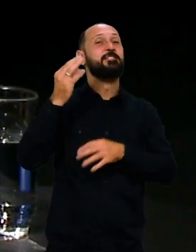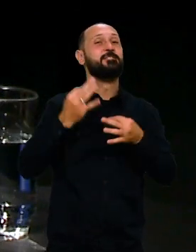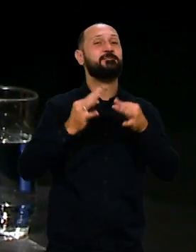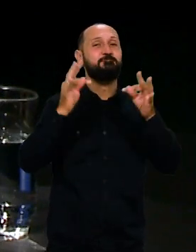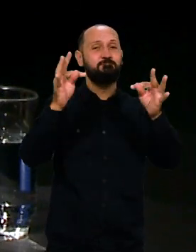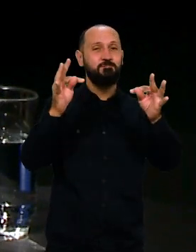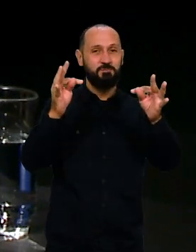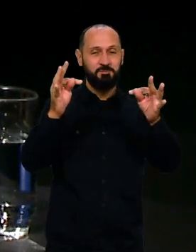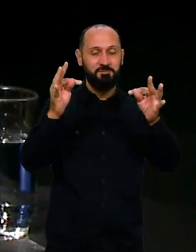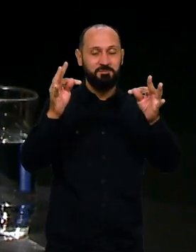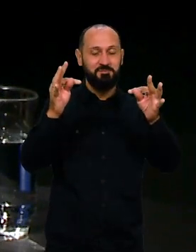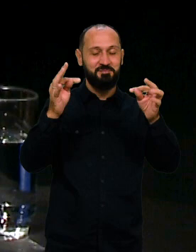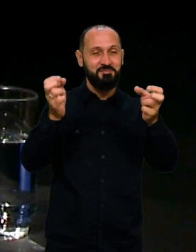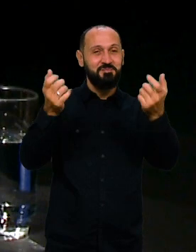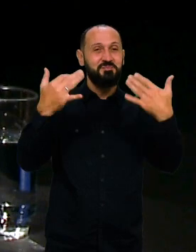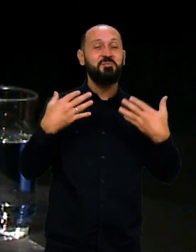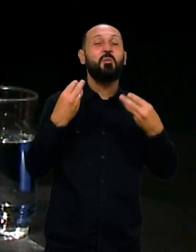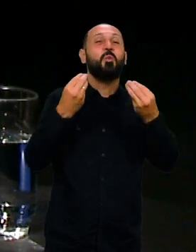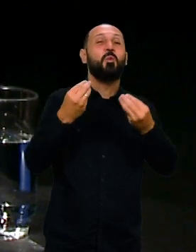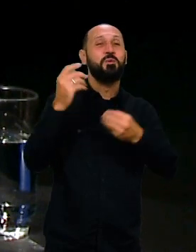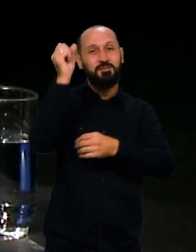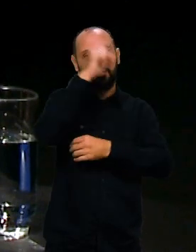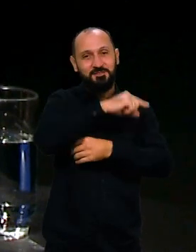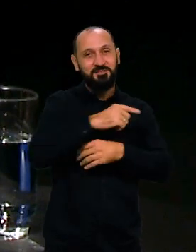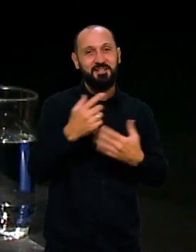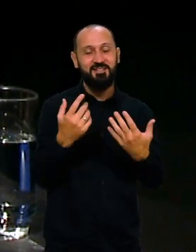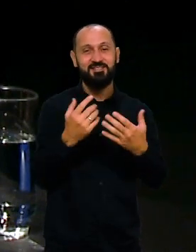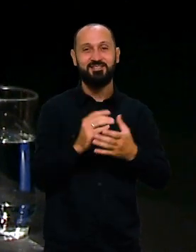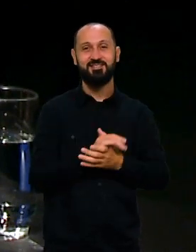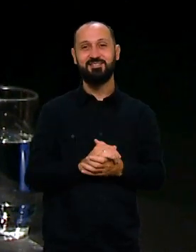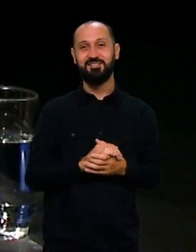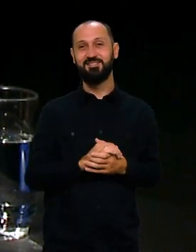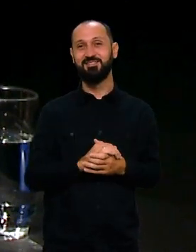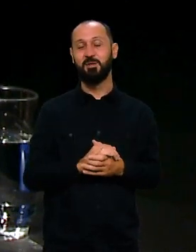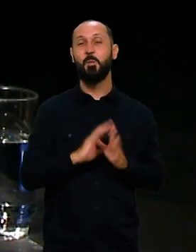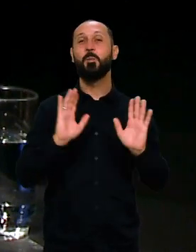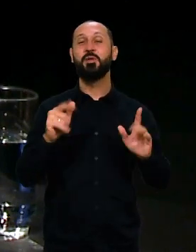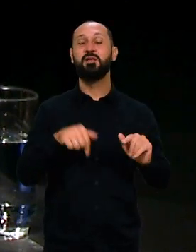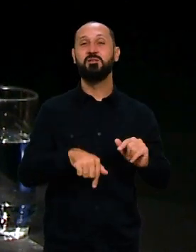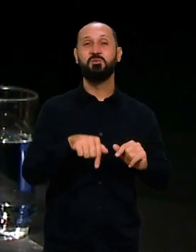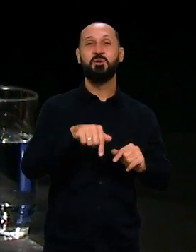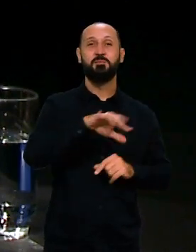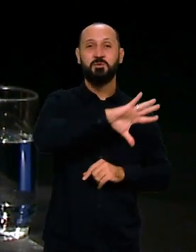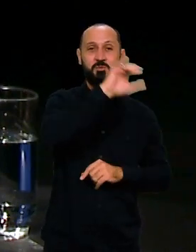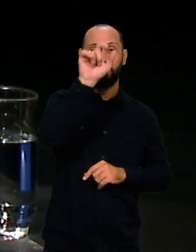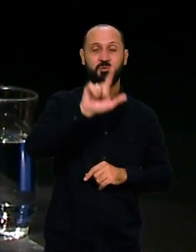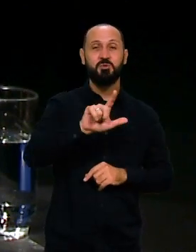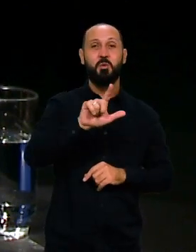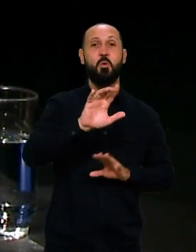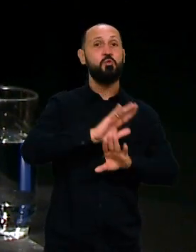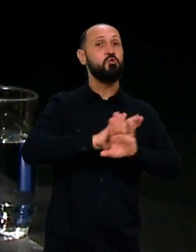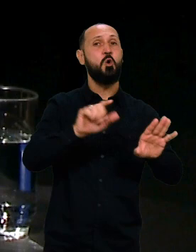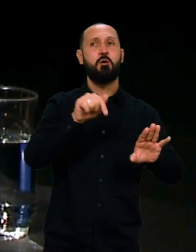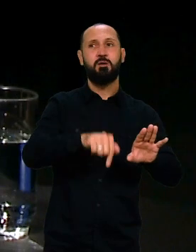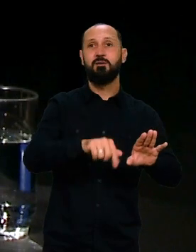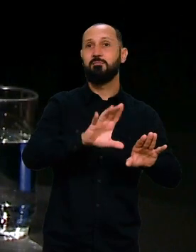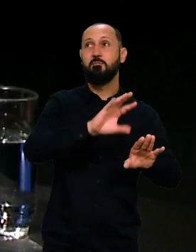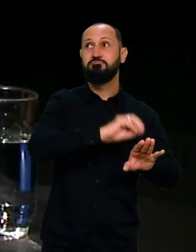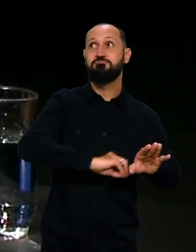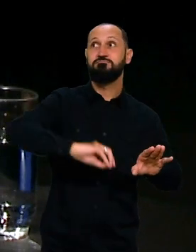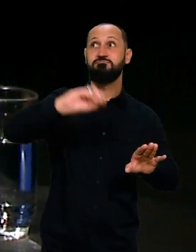e Tecnologia. Agora fala sobre os desafios, porque já saiu do Mato Grosso do Sul, está